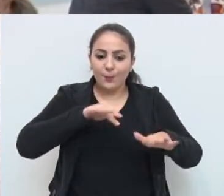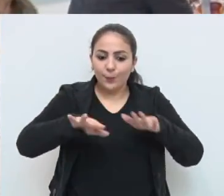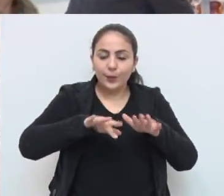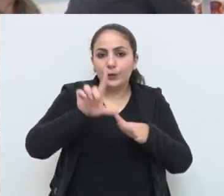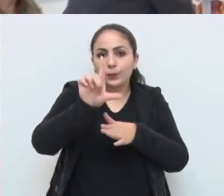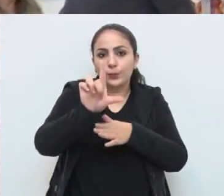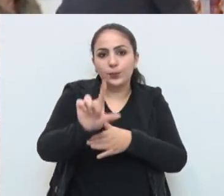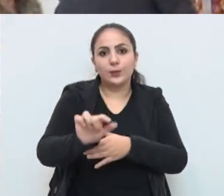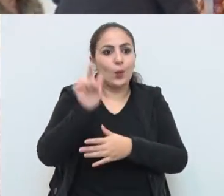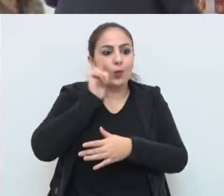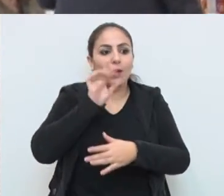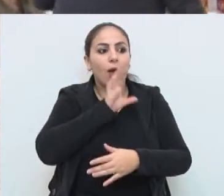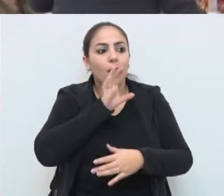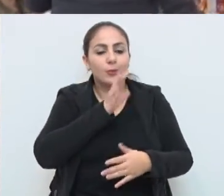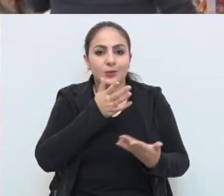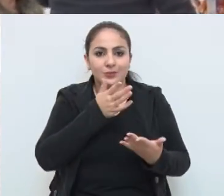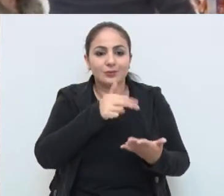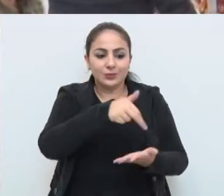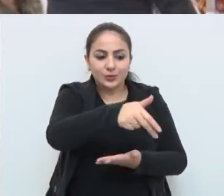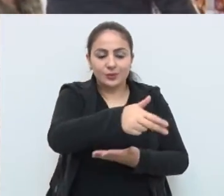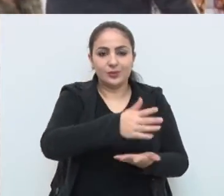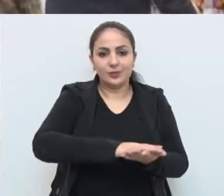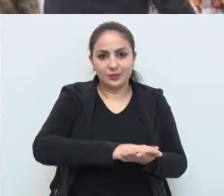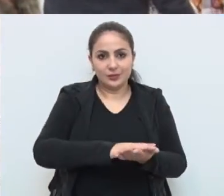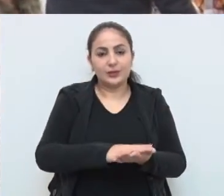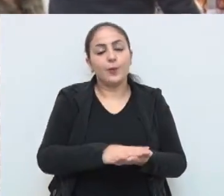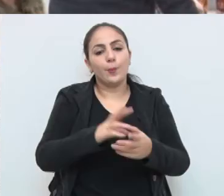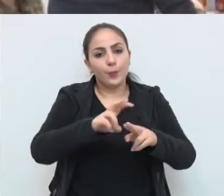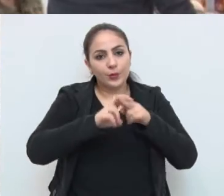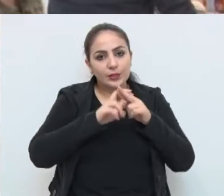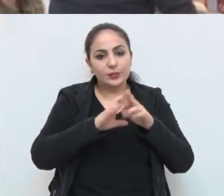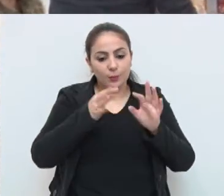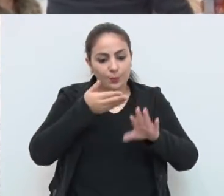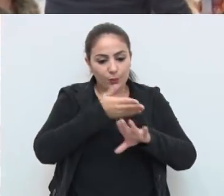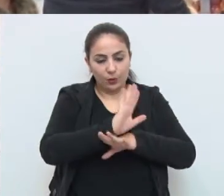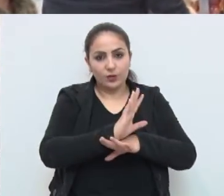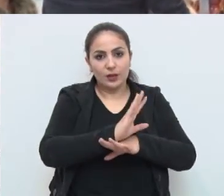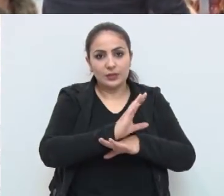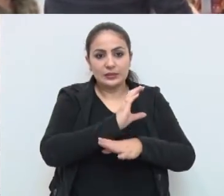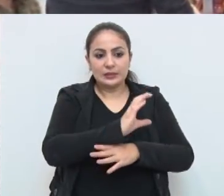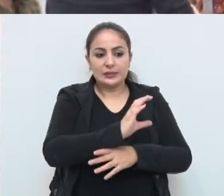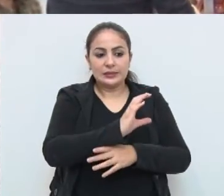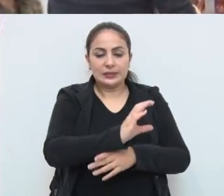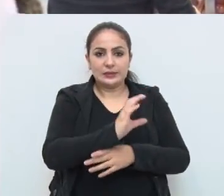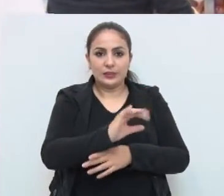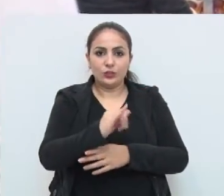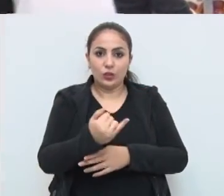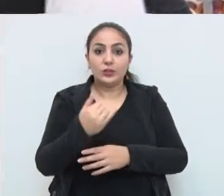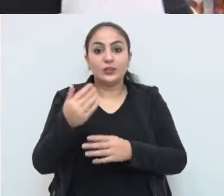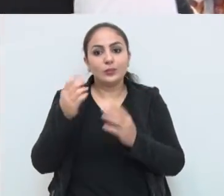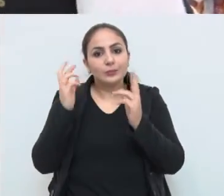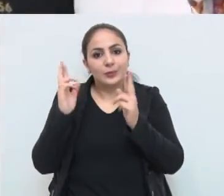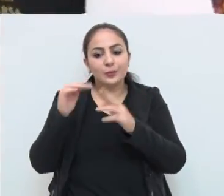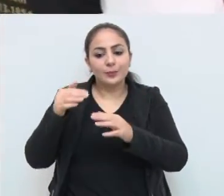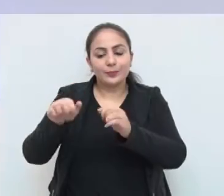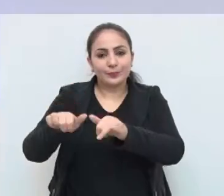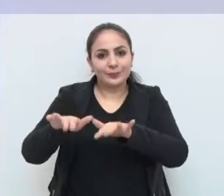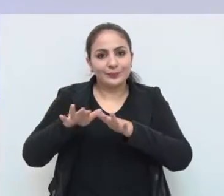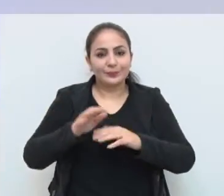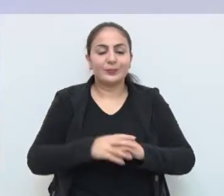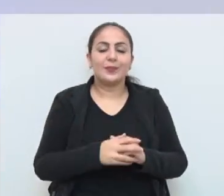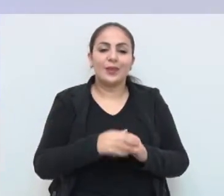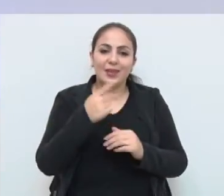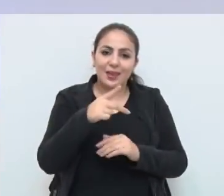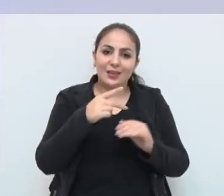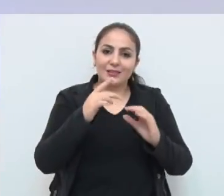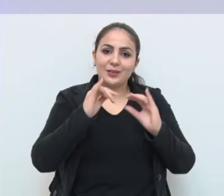reduzida. Então o projeto já foi aprovado dentro da CCJ, a ideia é que ele tramite dentro da Assembleia Legislativa e a gente possa aprovar ainda esse ano. E